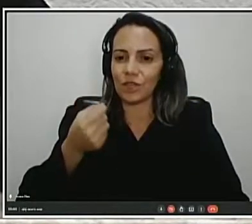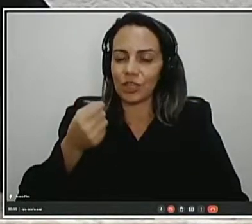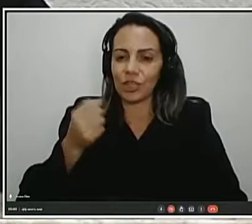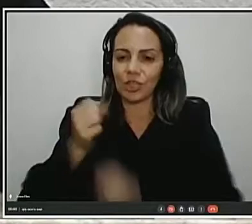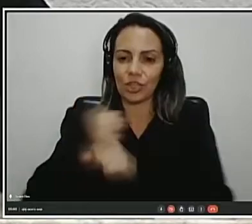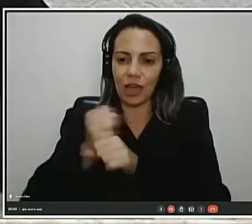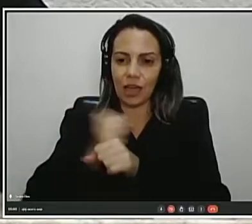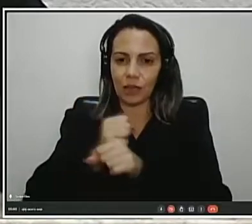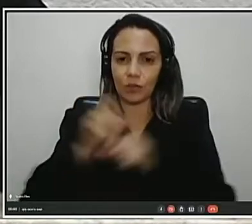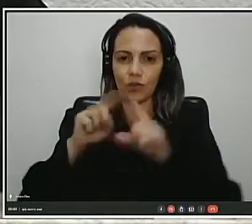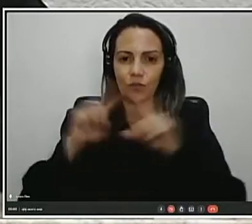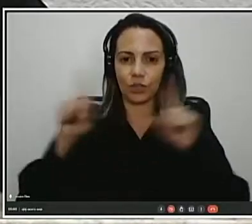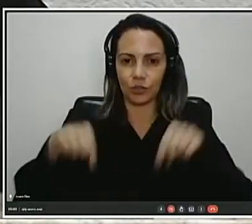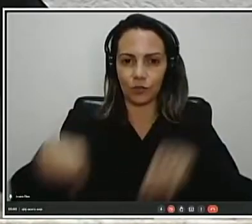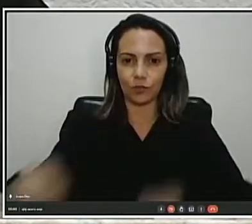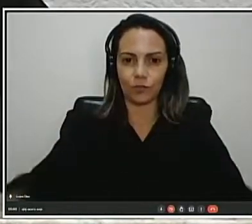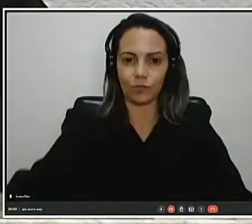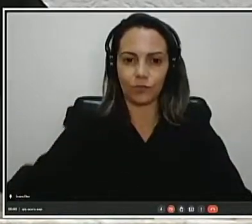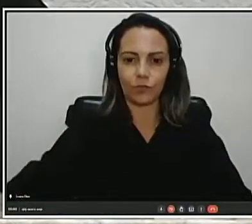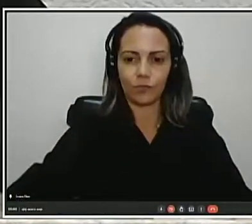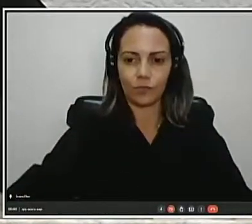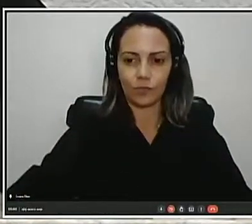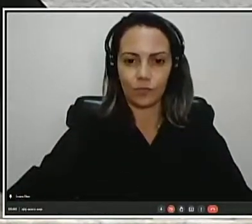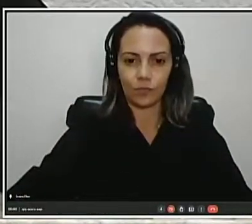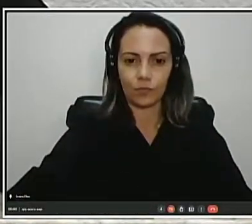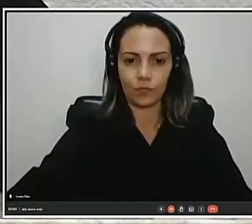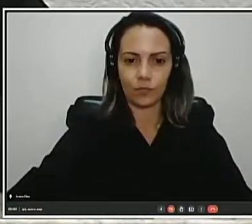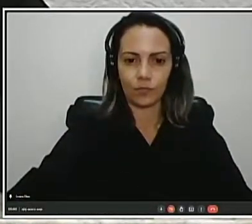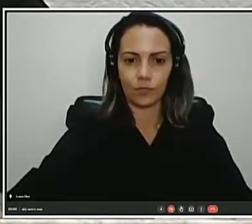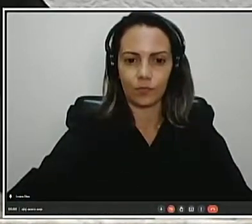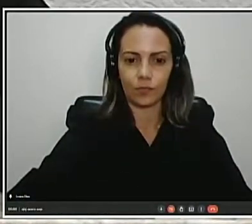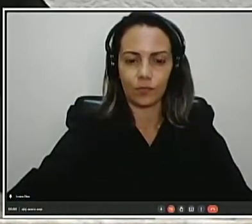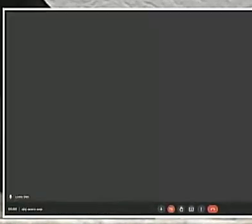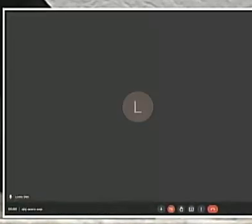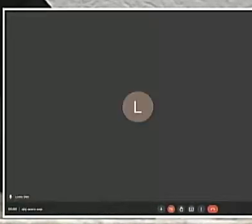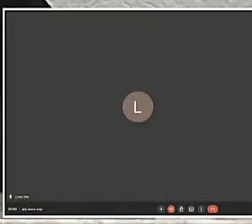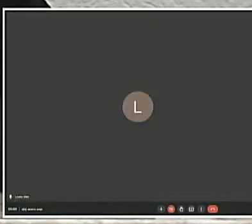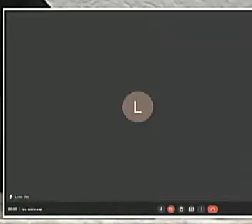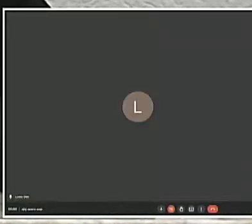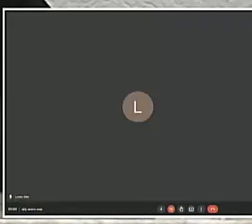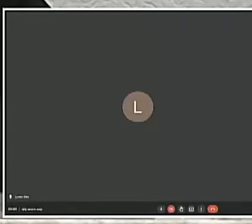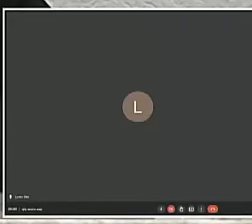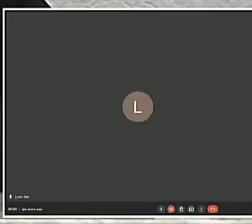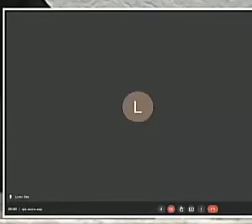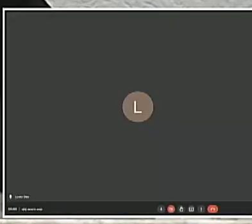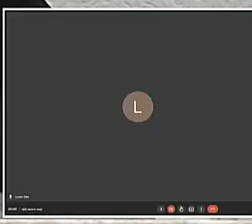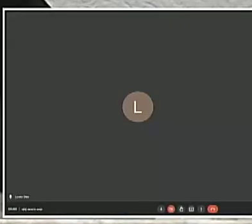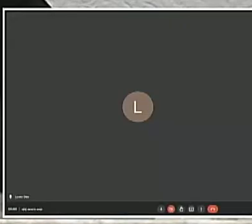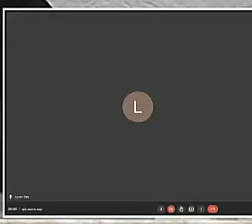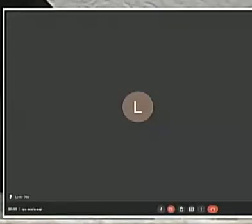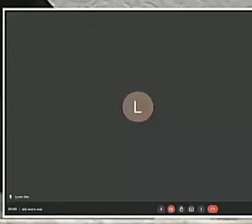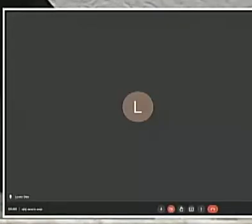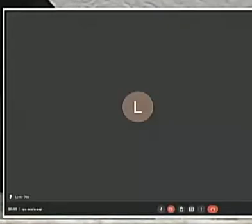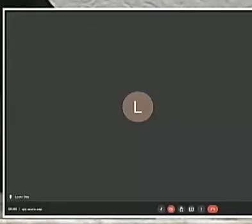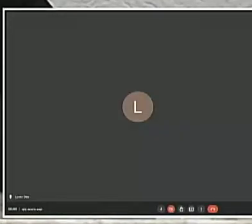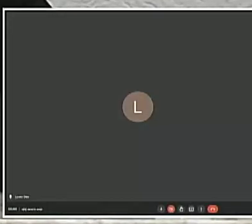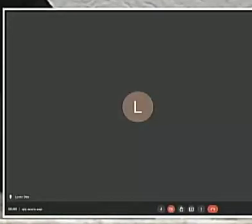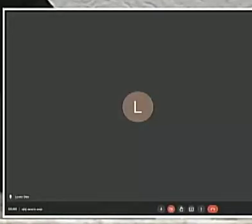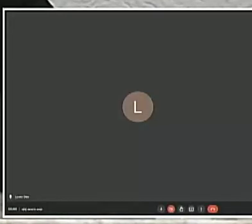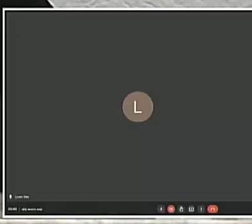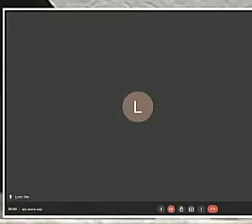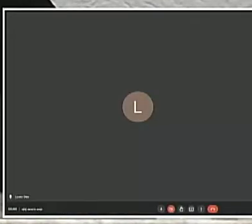efetivo exercício do serviço público para o professor. 4, 15 anos de efetivo exercício